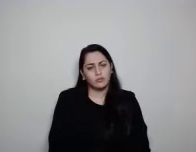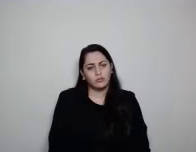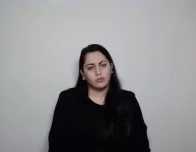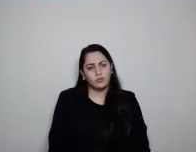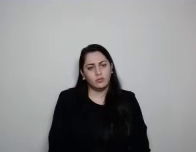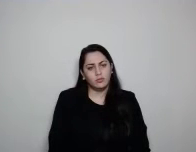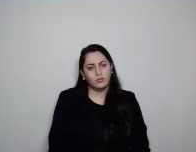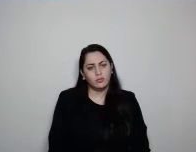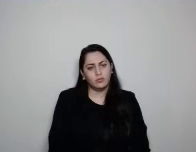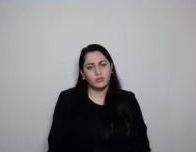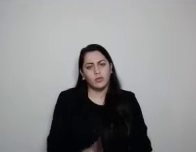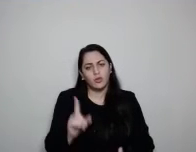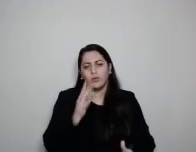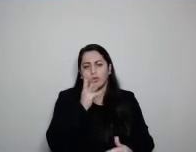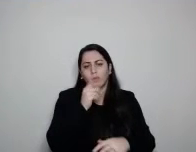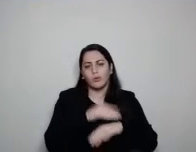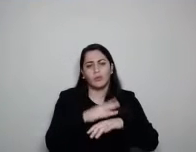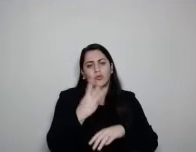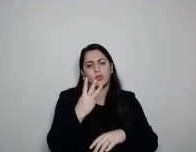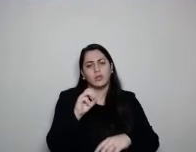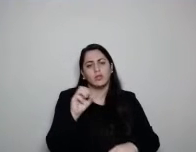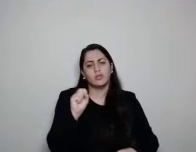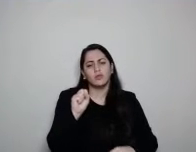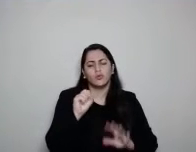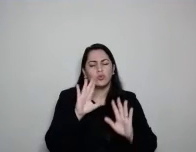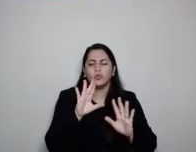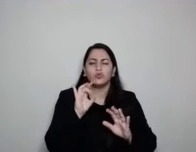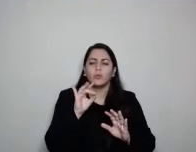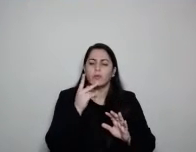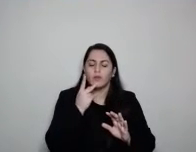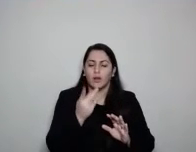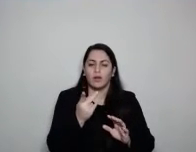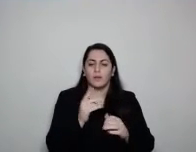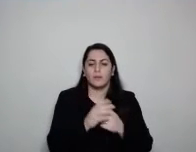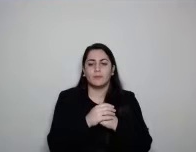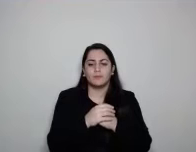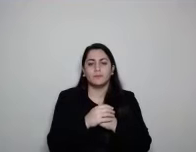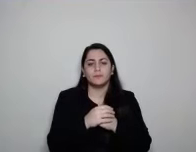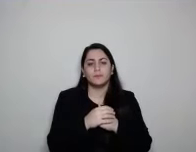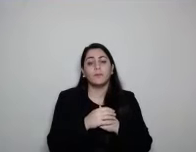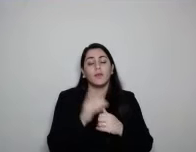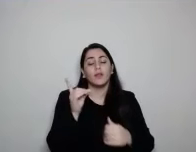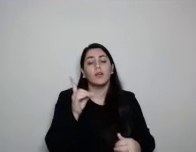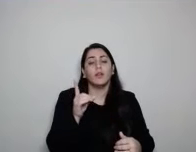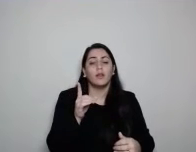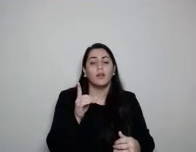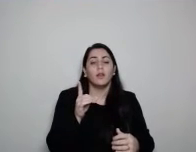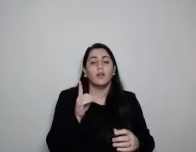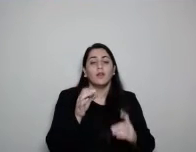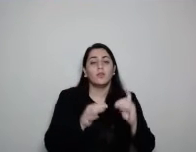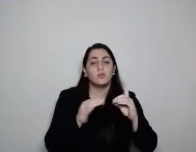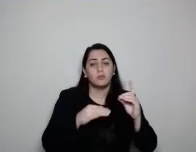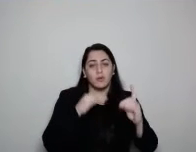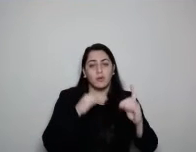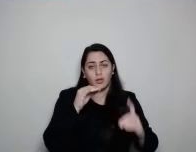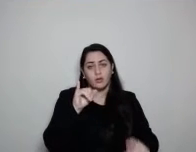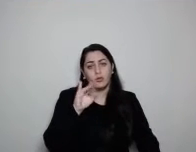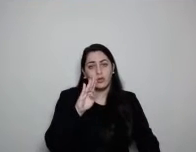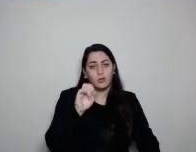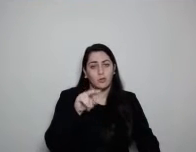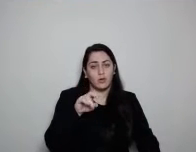segundos. Só para dizer o seguinte, assim como o Badu Ibanez já ressaltou, eu tenho nos meus votos